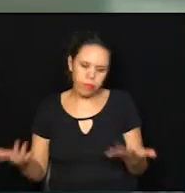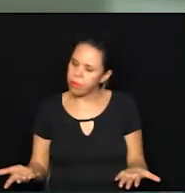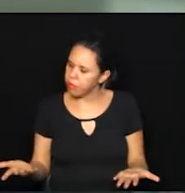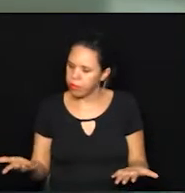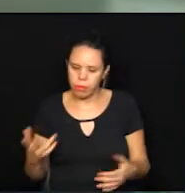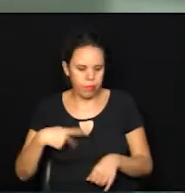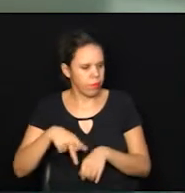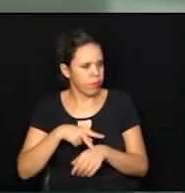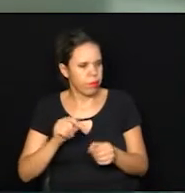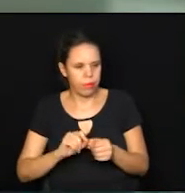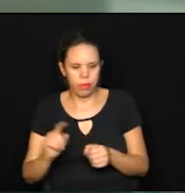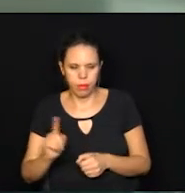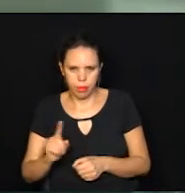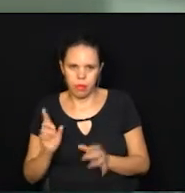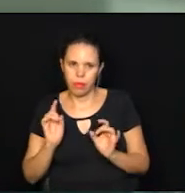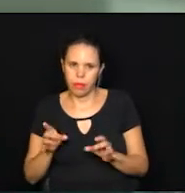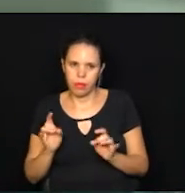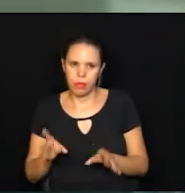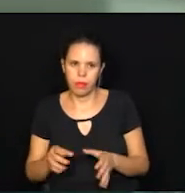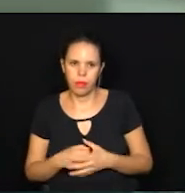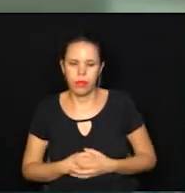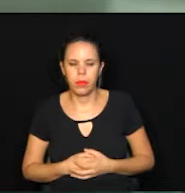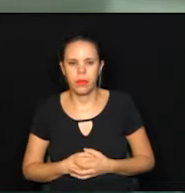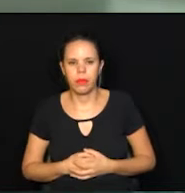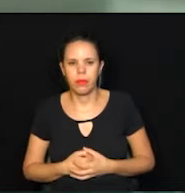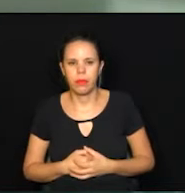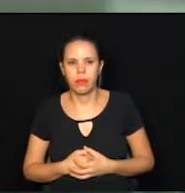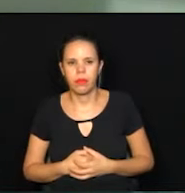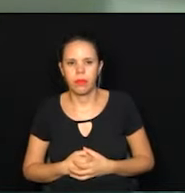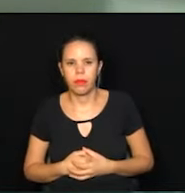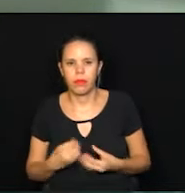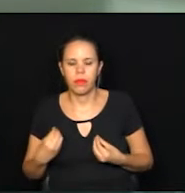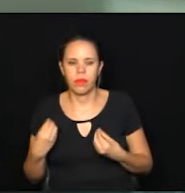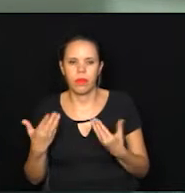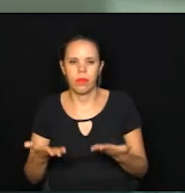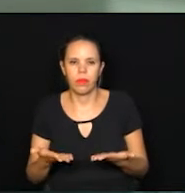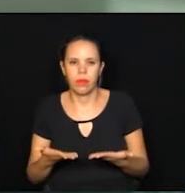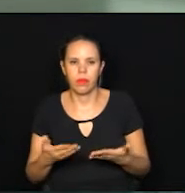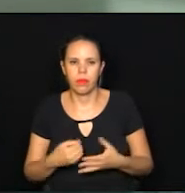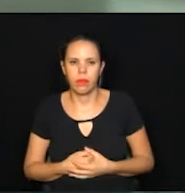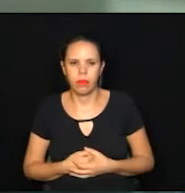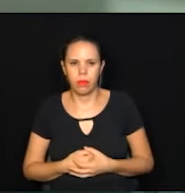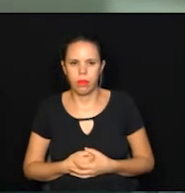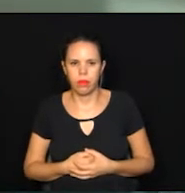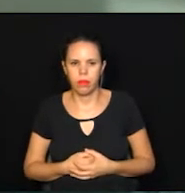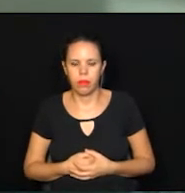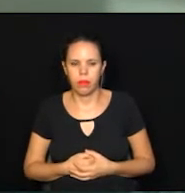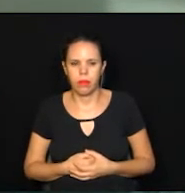países estão fazendo, estão vendendo, estão jogando para